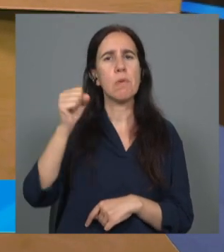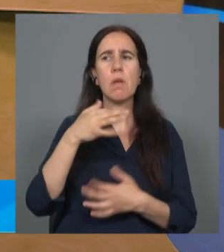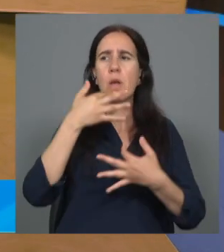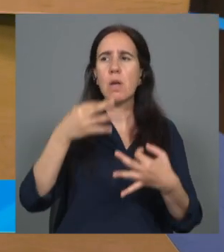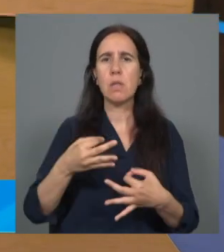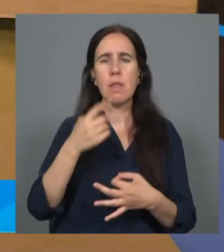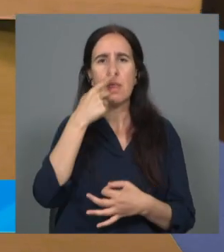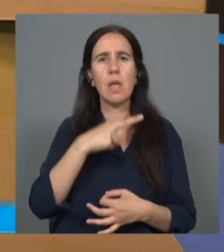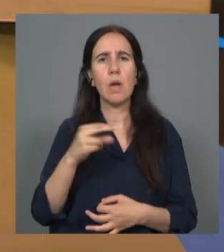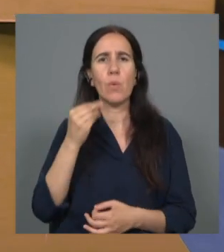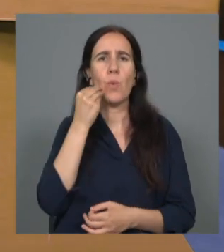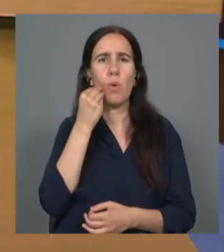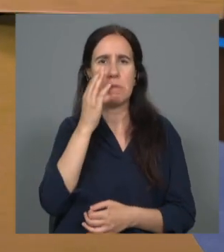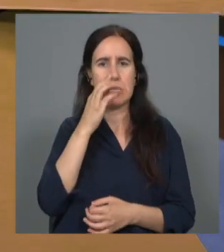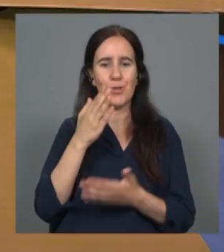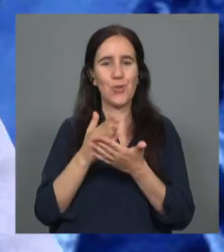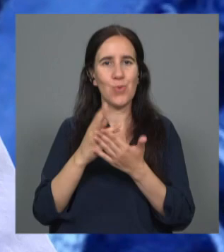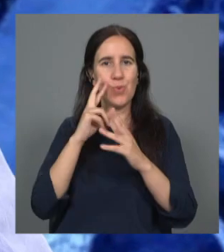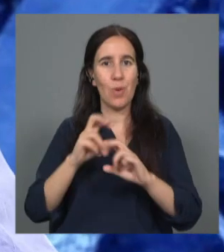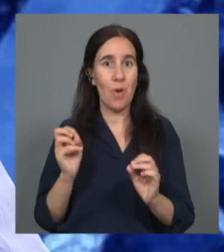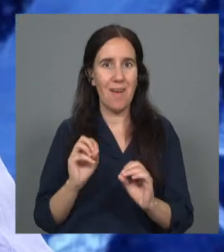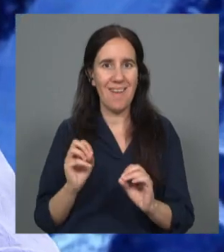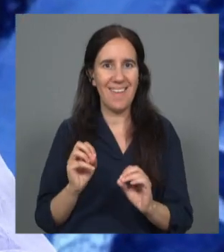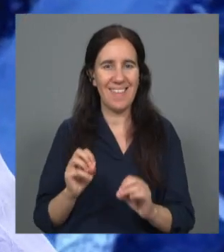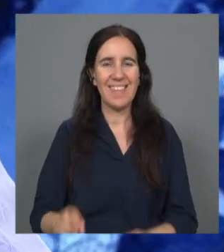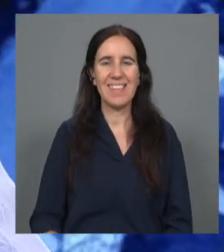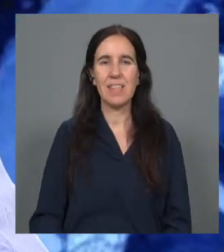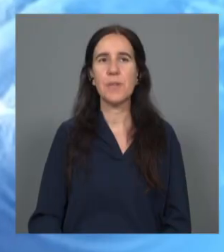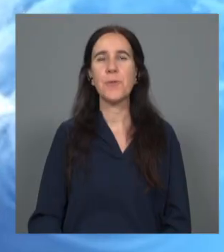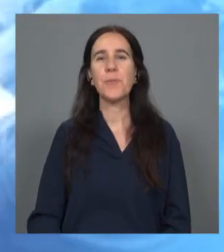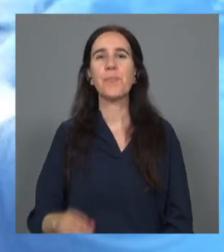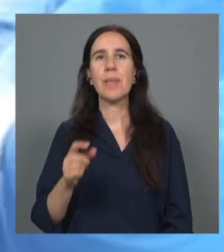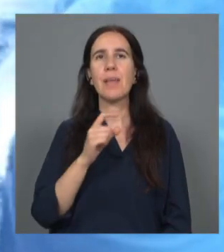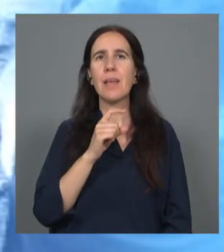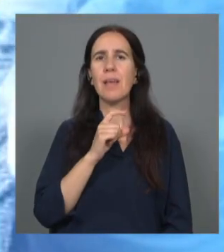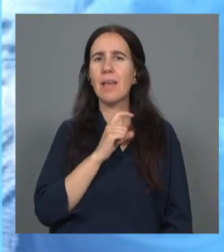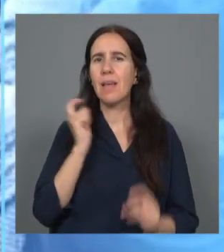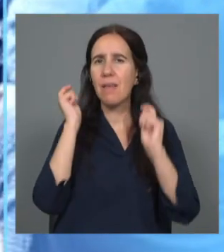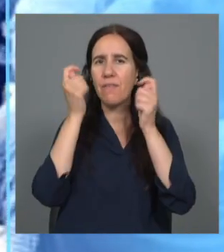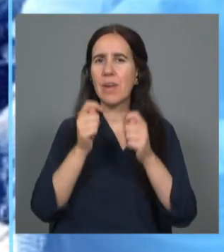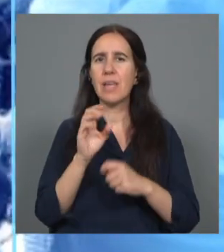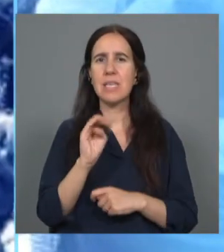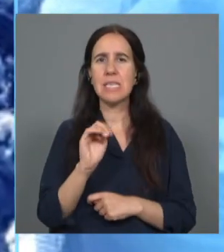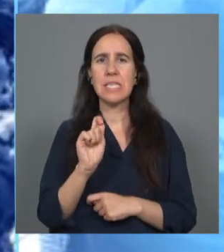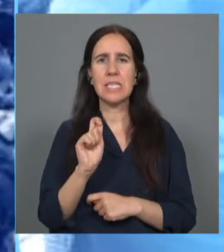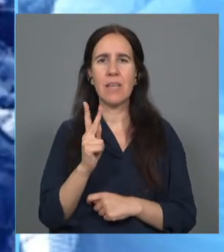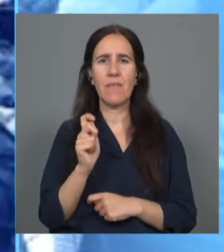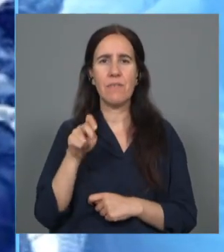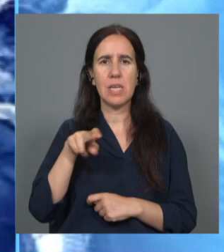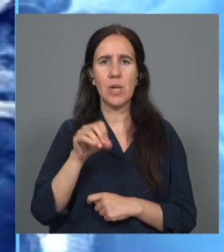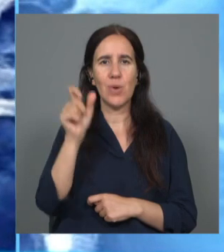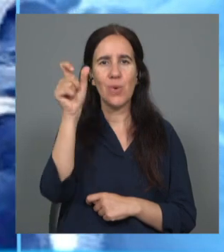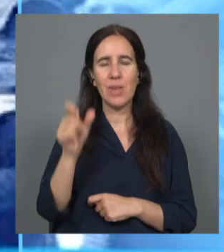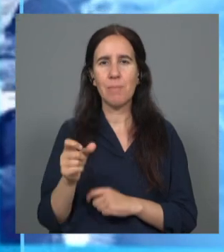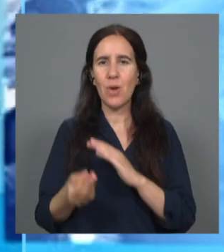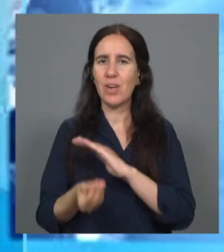no erro? Se não estudarmos. Frei Severino, aliás, este livro começa por caracterizar de forma muito original o